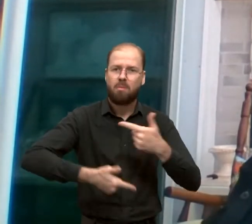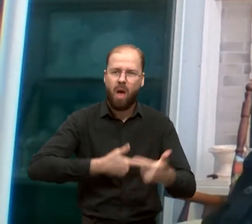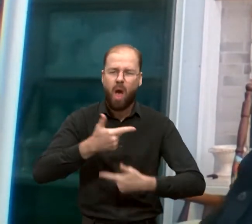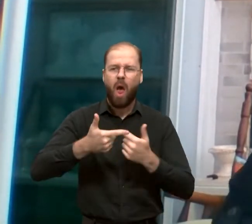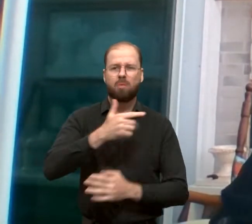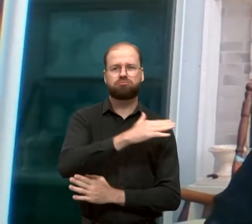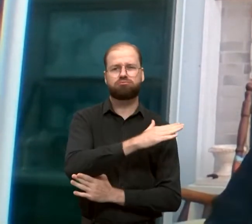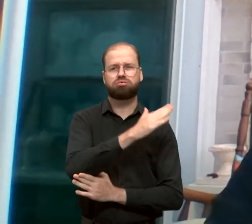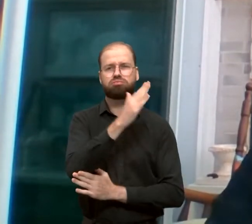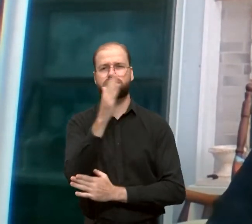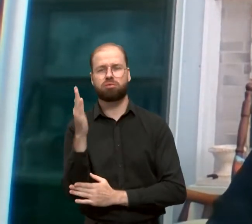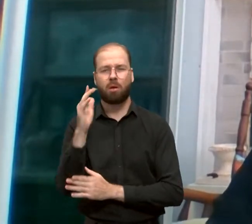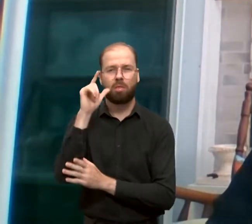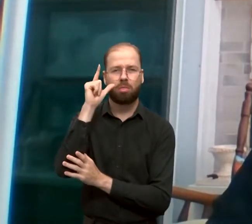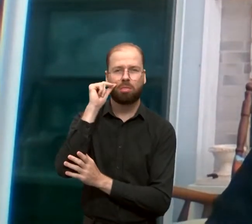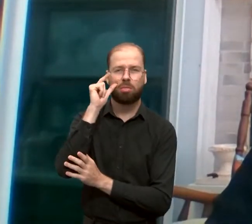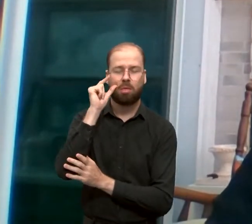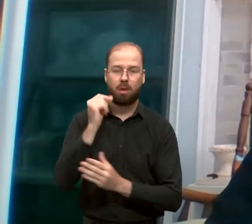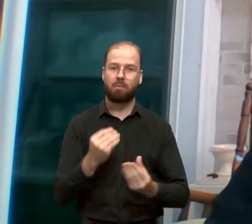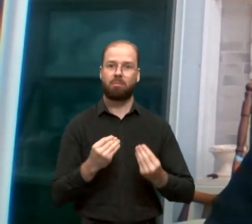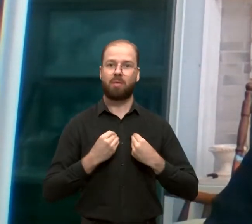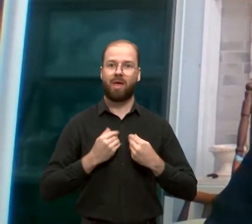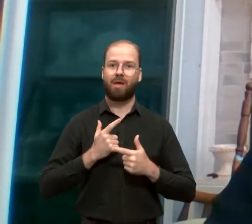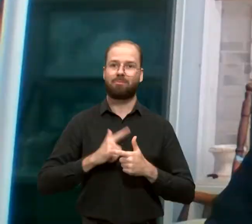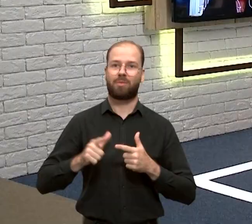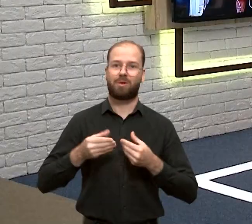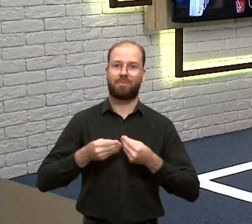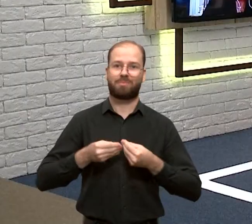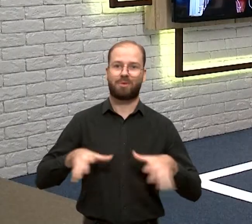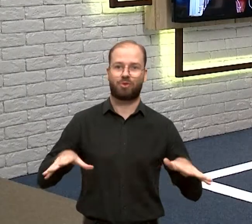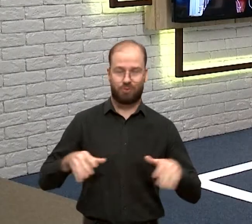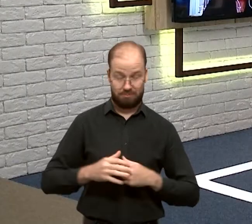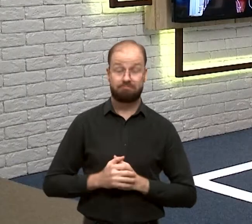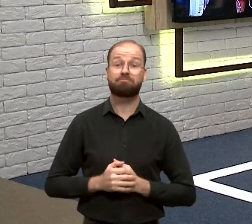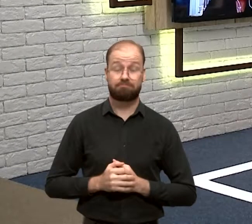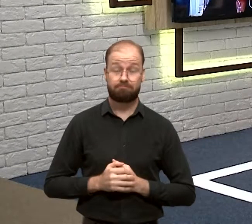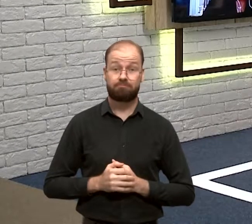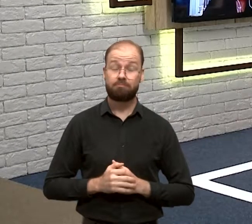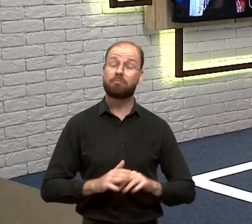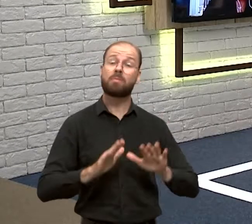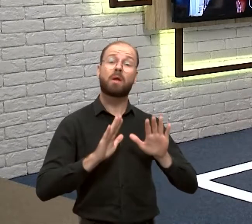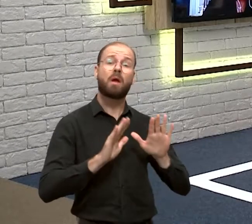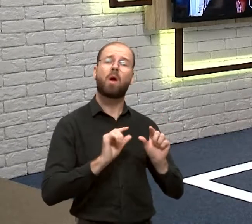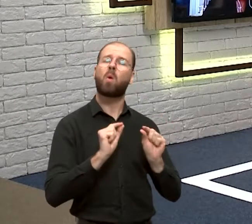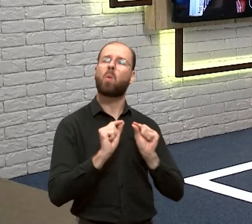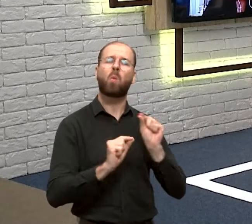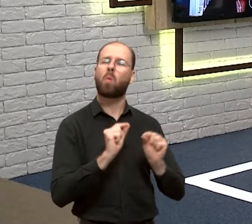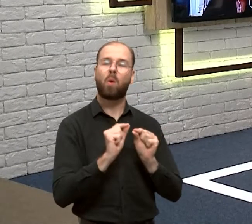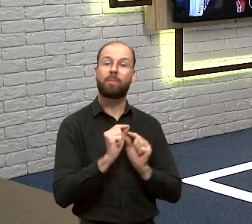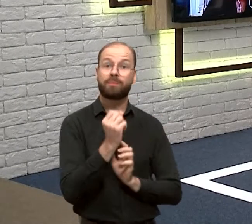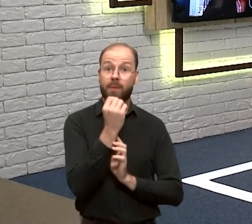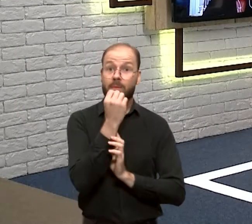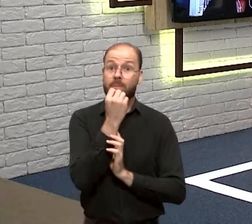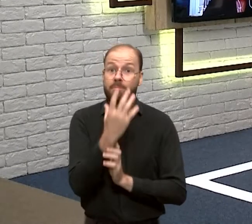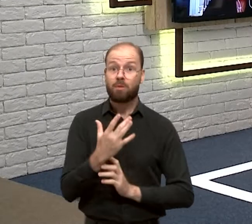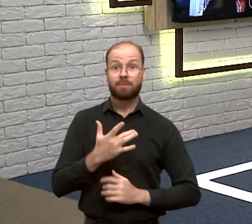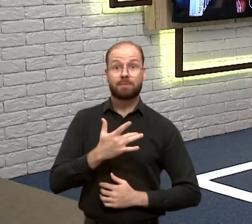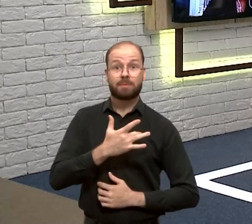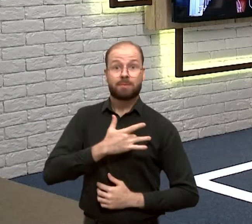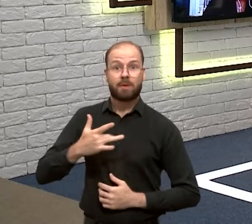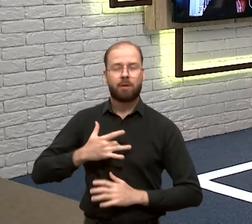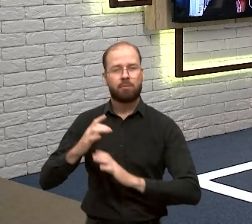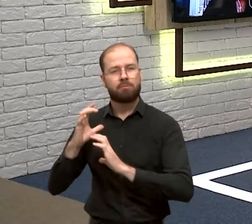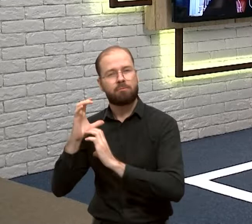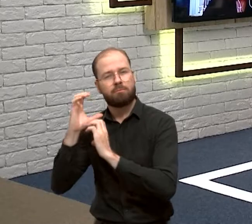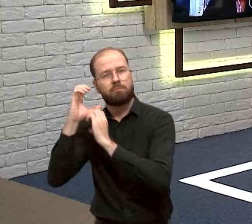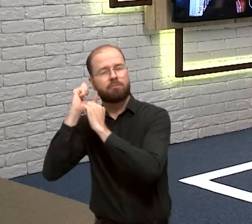comprometimento na sua função diurna. E o que a gente pode considerar uma noite de sono saudável?